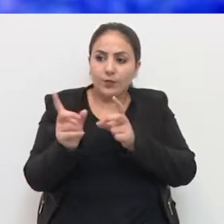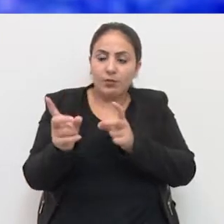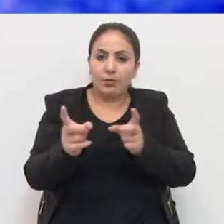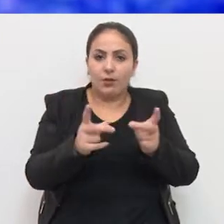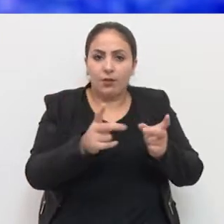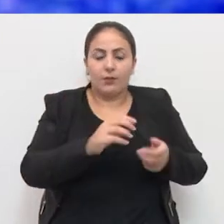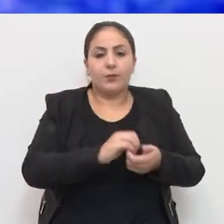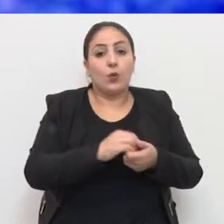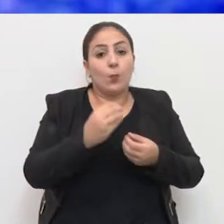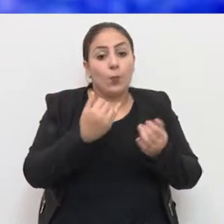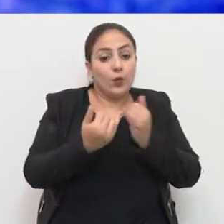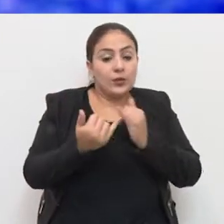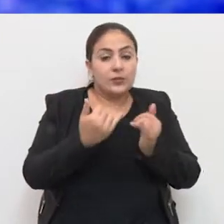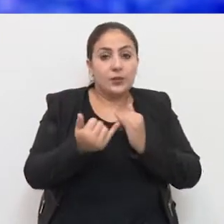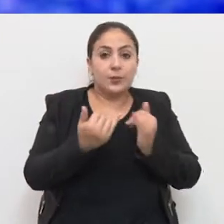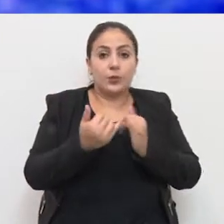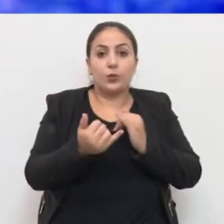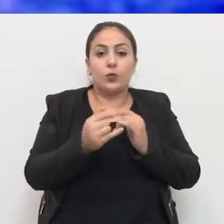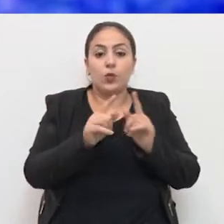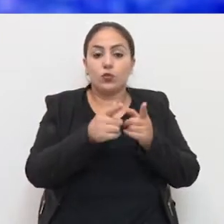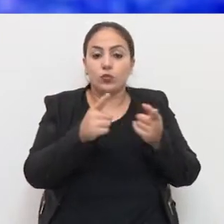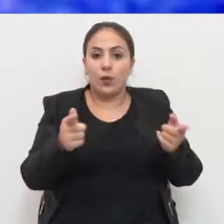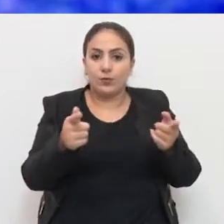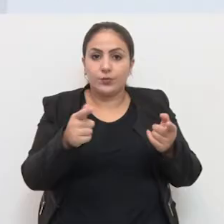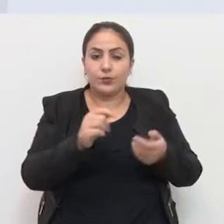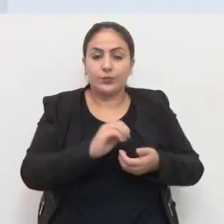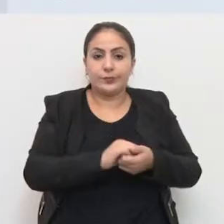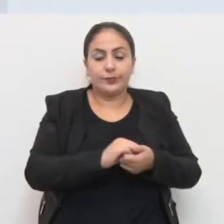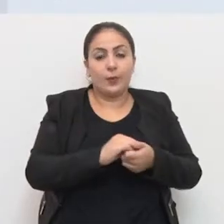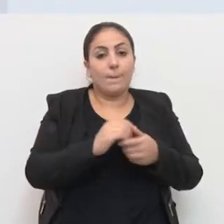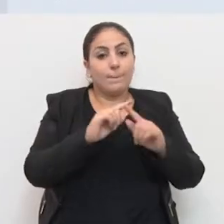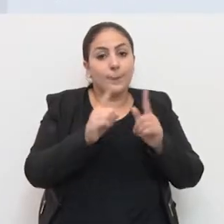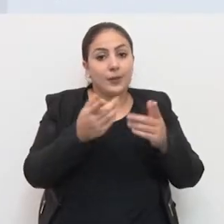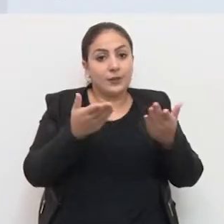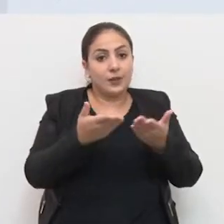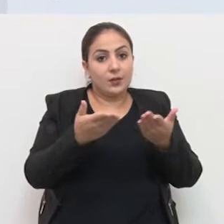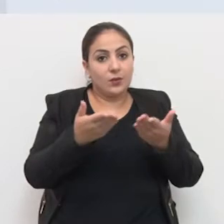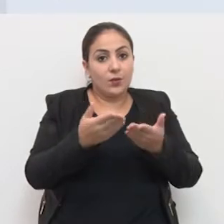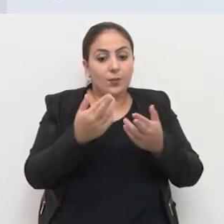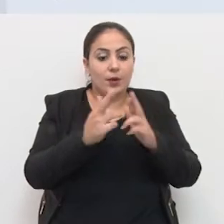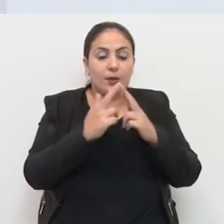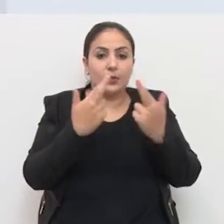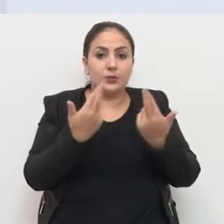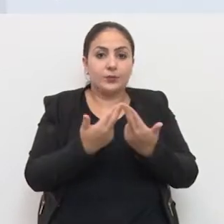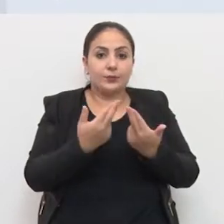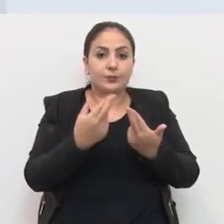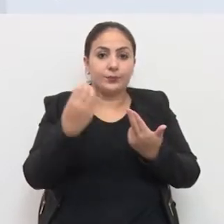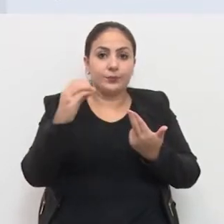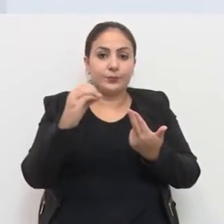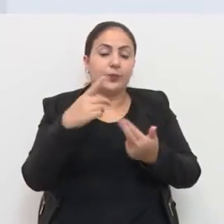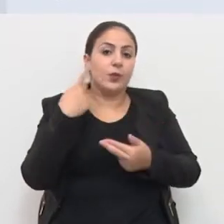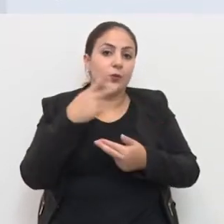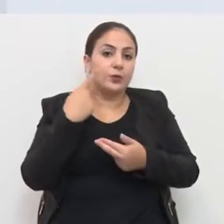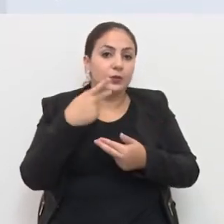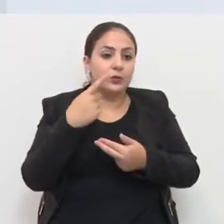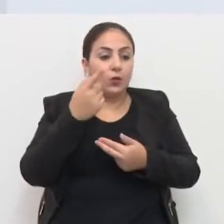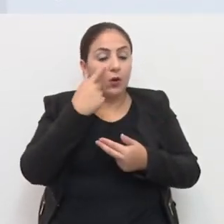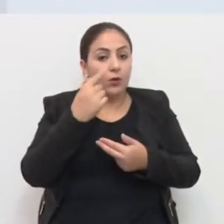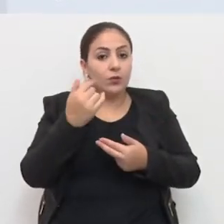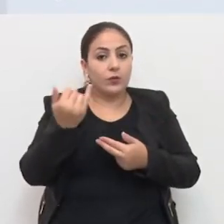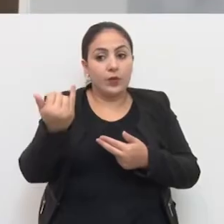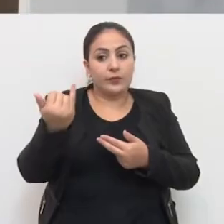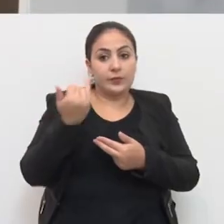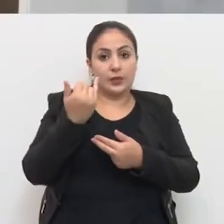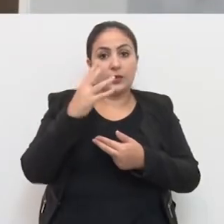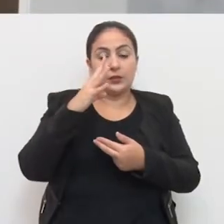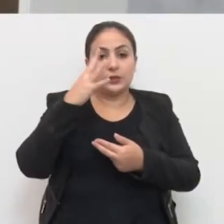o consumo, como, por exemplo, o churrasco. Mas agora, em uma reunião em Porto Alegre, os vereadores foram informados